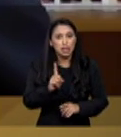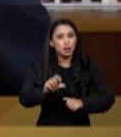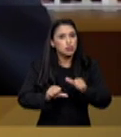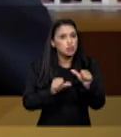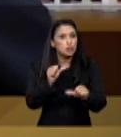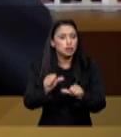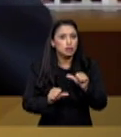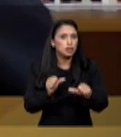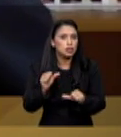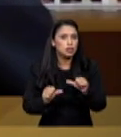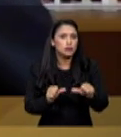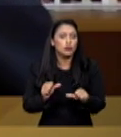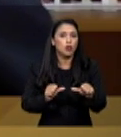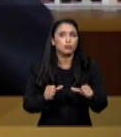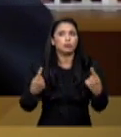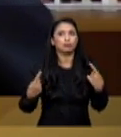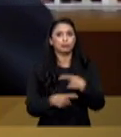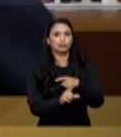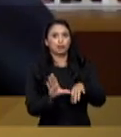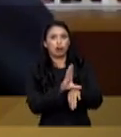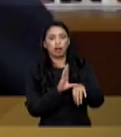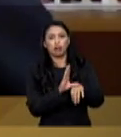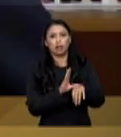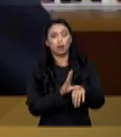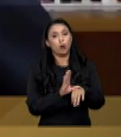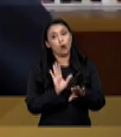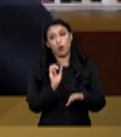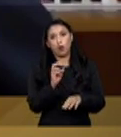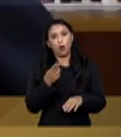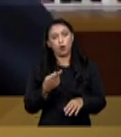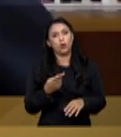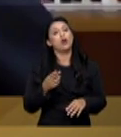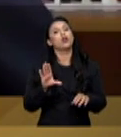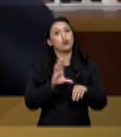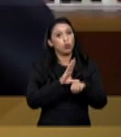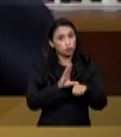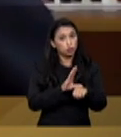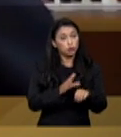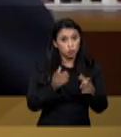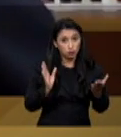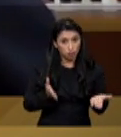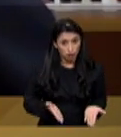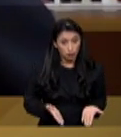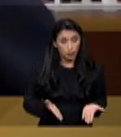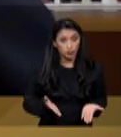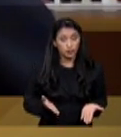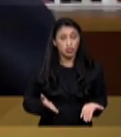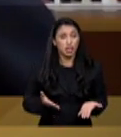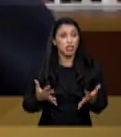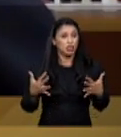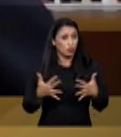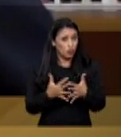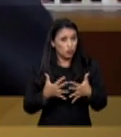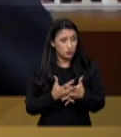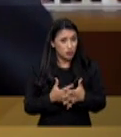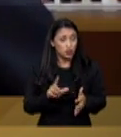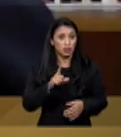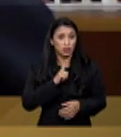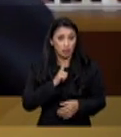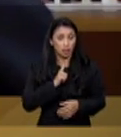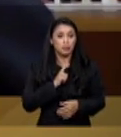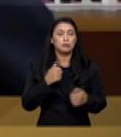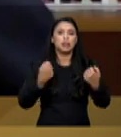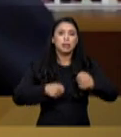numa prerrogativa inconstitucional, numa prerrogativa constitucional inconsequente, há de ser aparelhado com